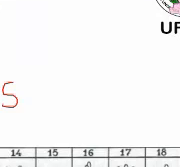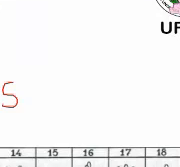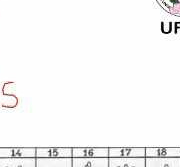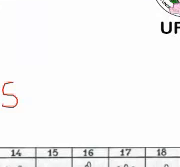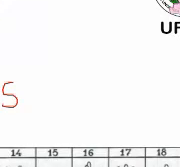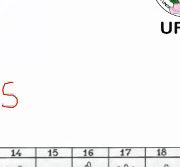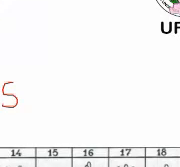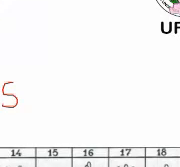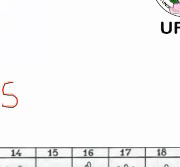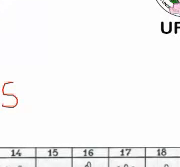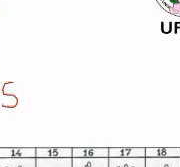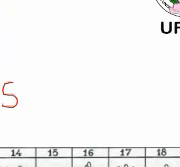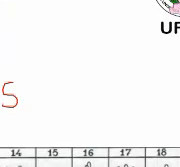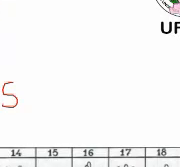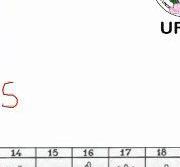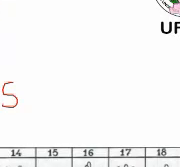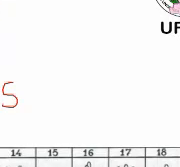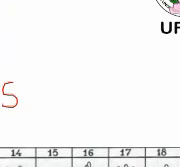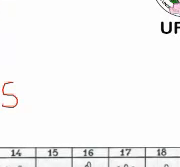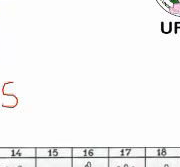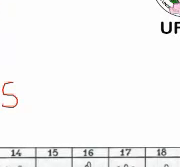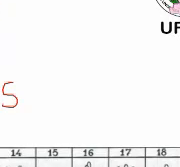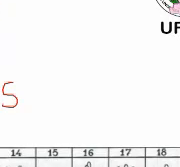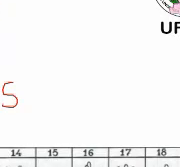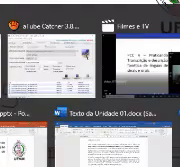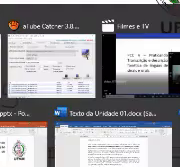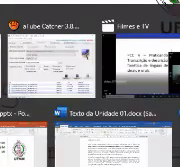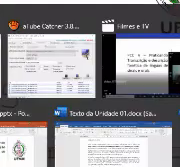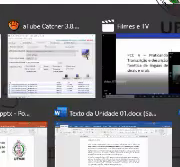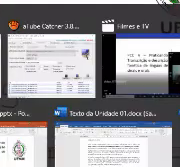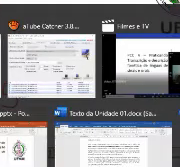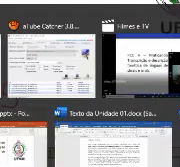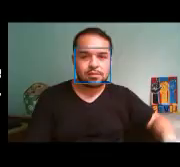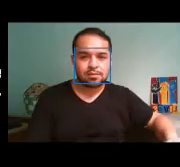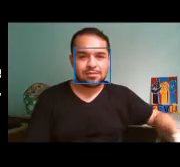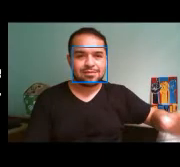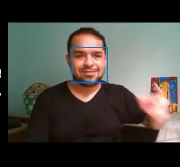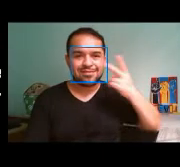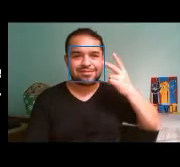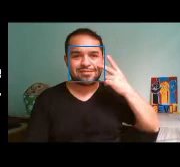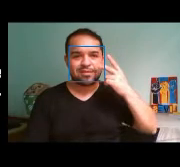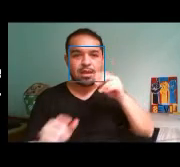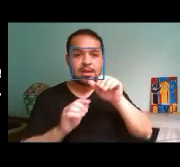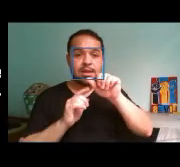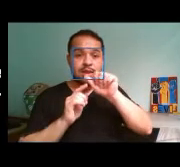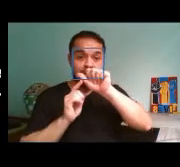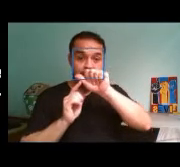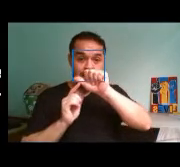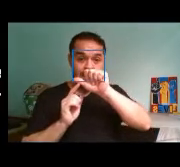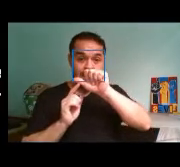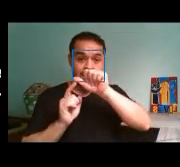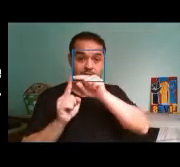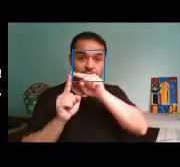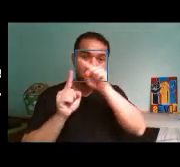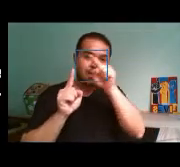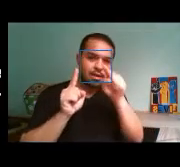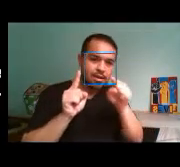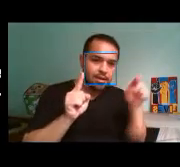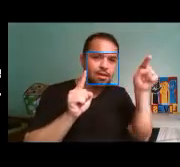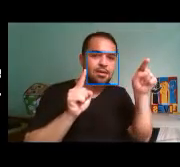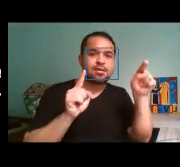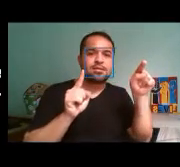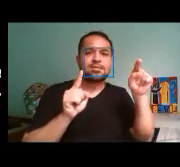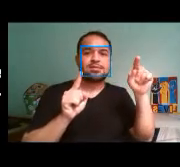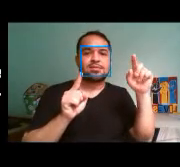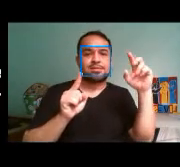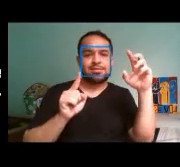Olha, essa é a mão com o A com a bolinha em cima e ela vai mudar para a mão 5. A mão 5 é aquela outra ali, tá vendo? Ó,